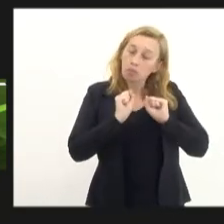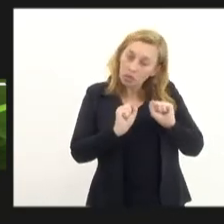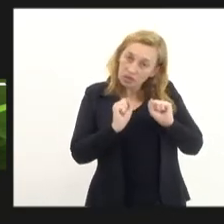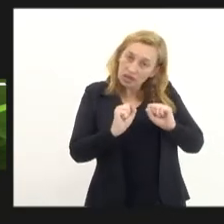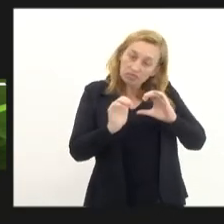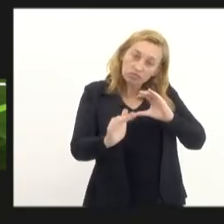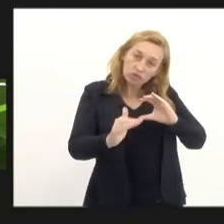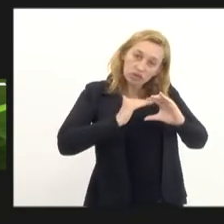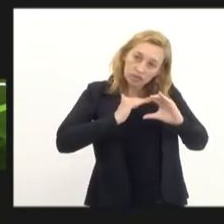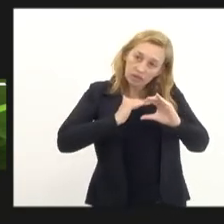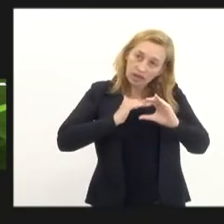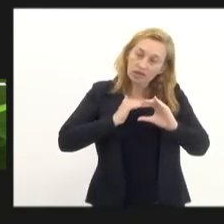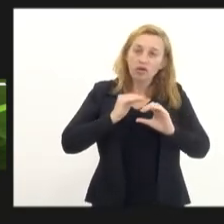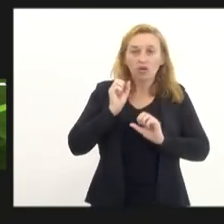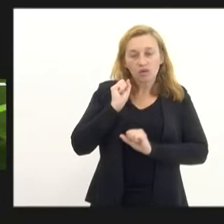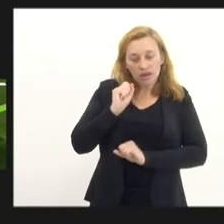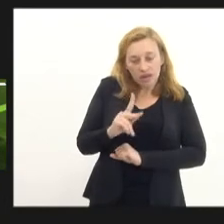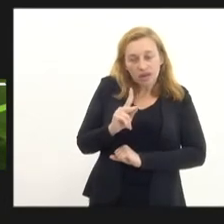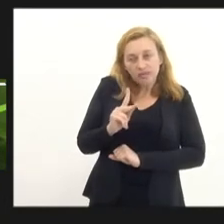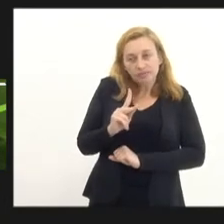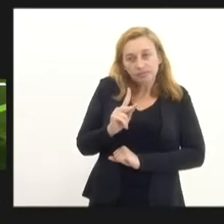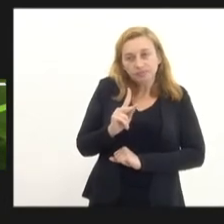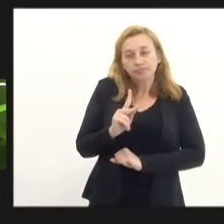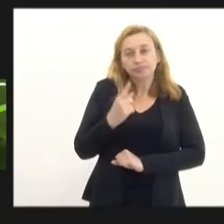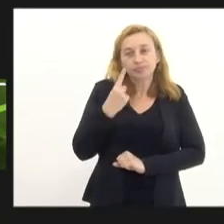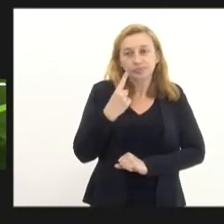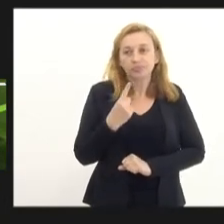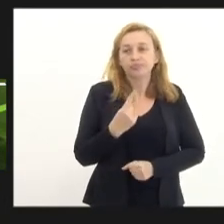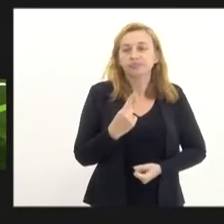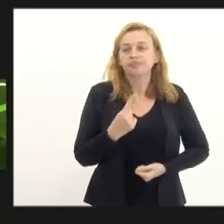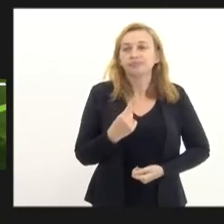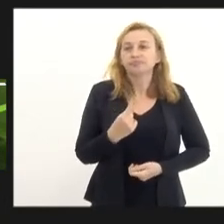nos encaminhar, tá bem? A gente aí